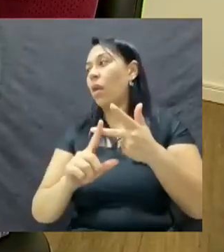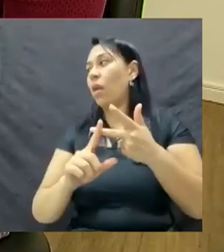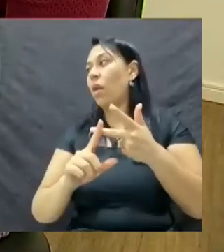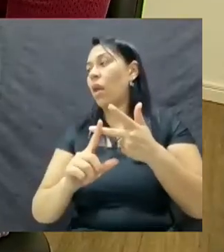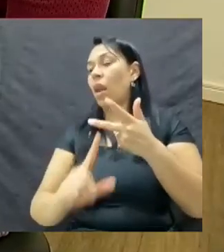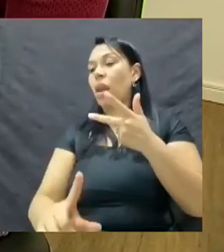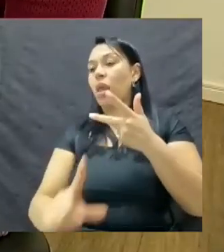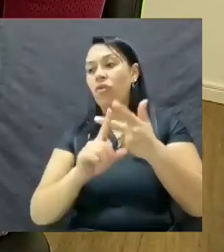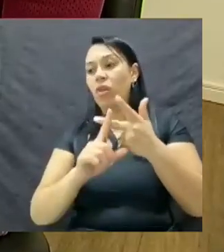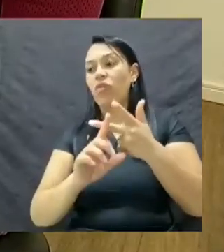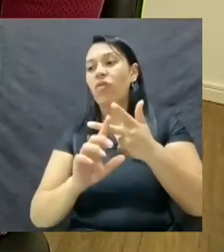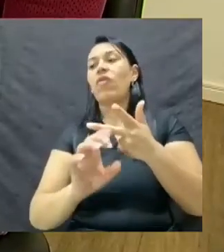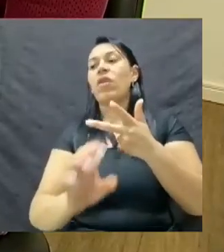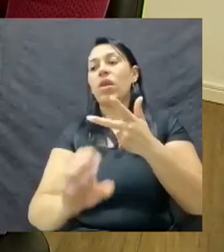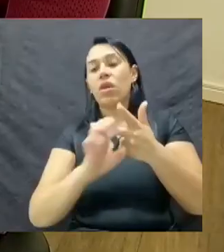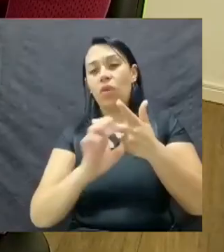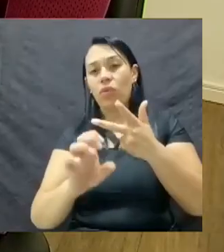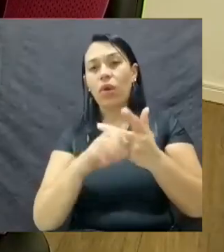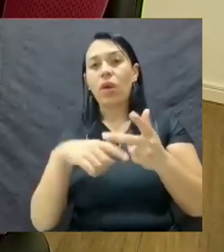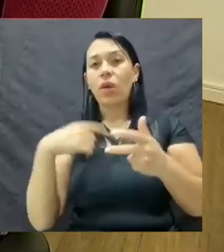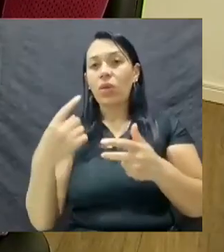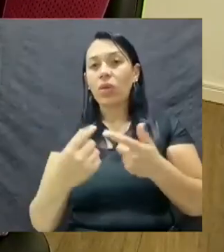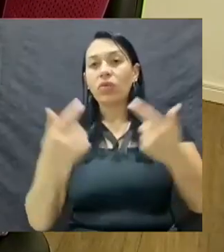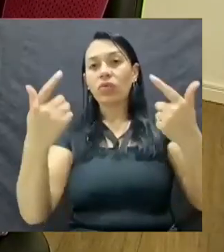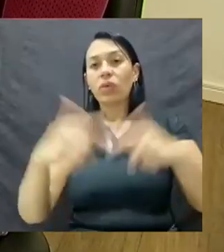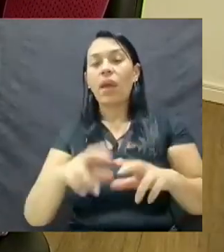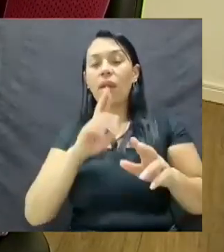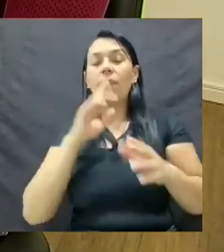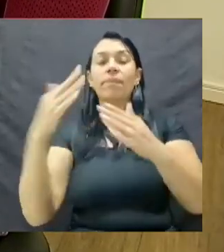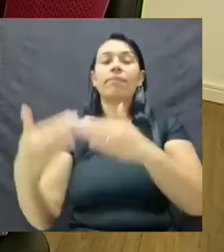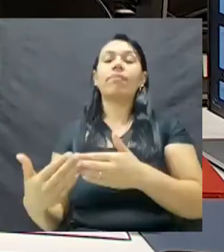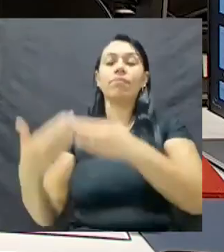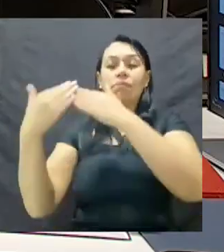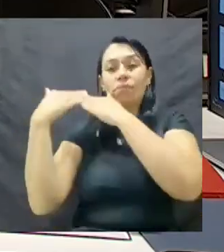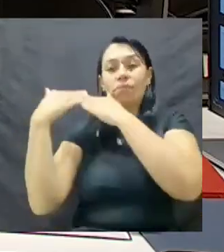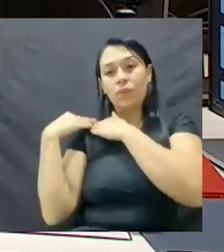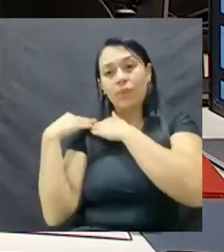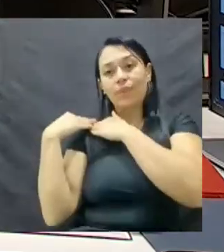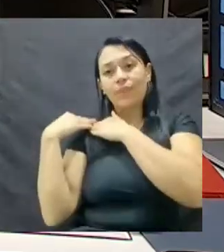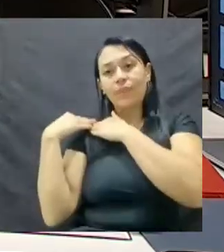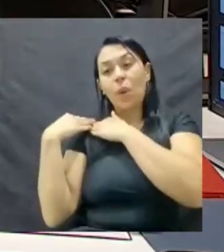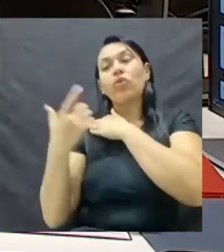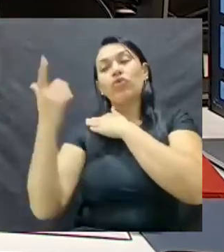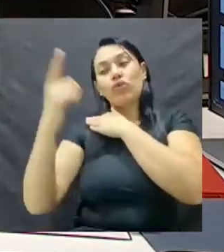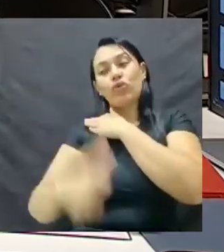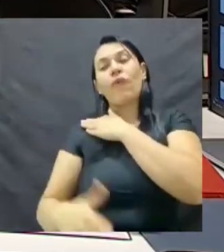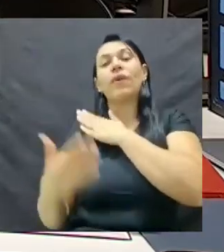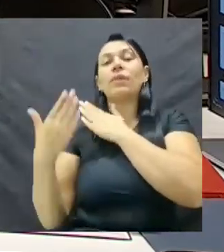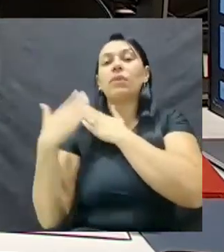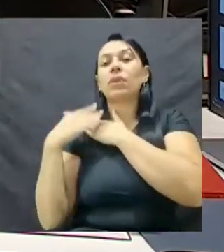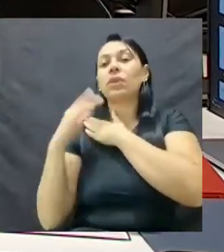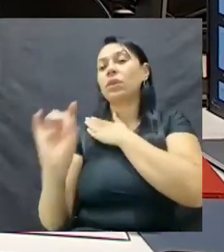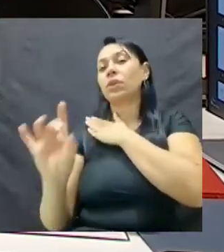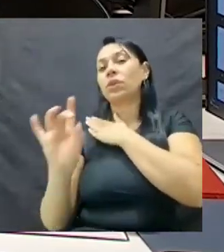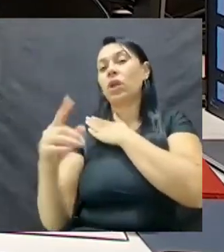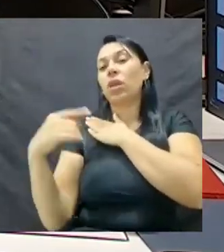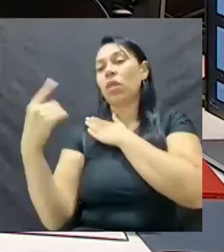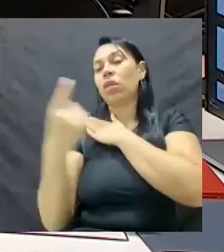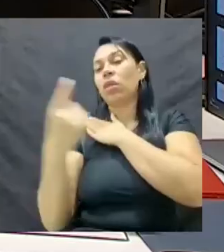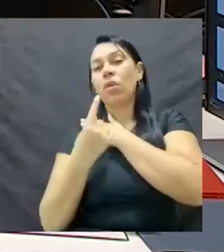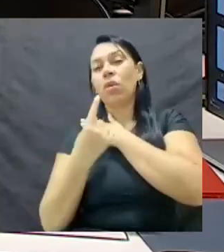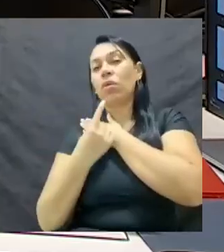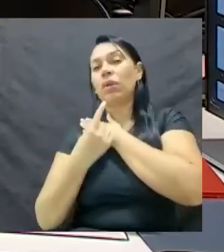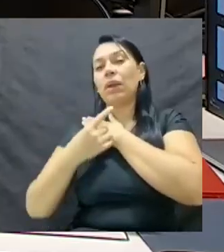nos coloca, mais uma vez, com essa responsabilidade, né? Responsabilidade não só porque somos da diretoria geral,